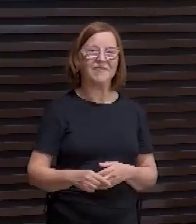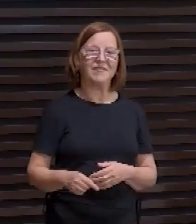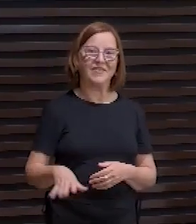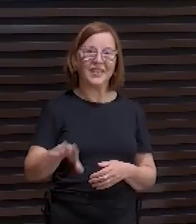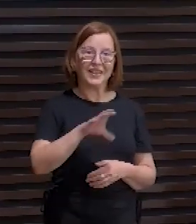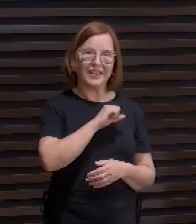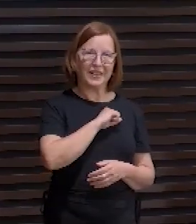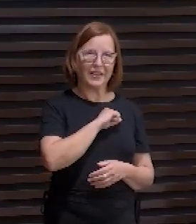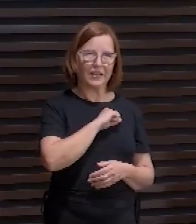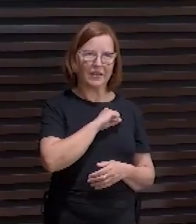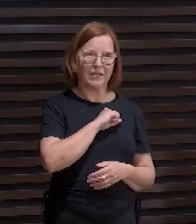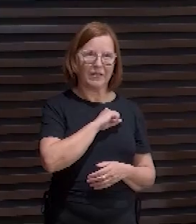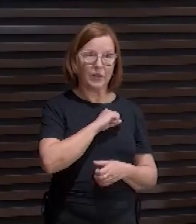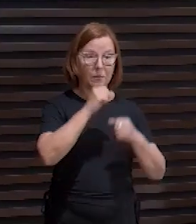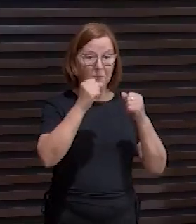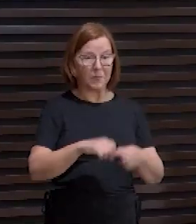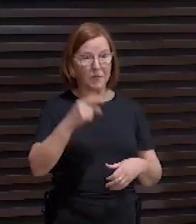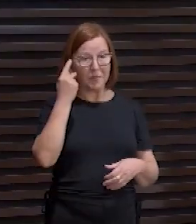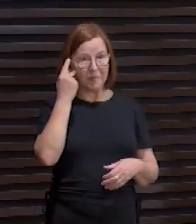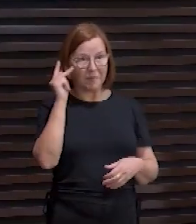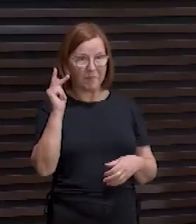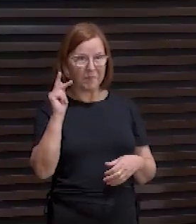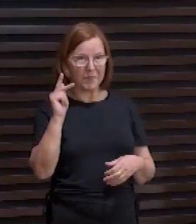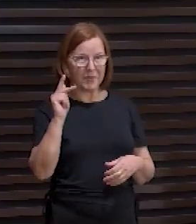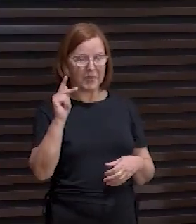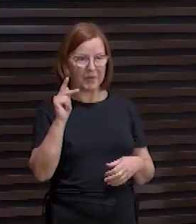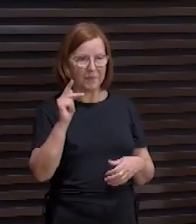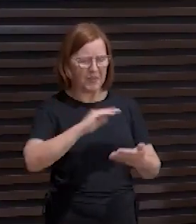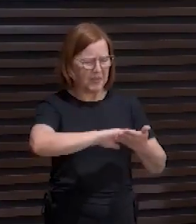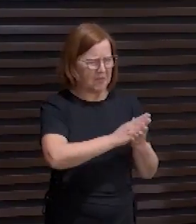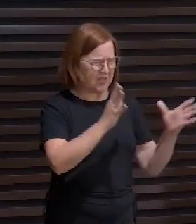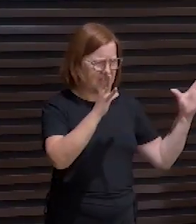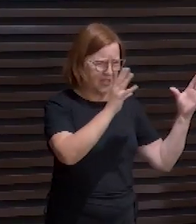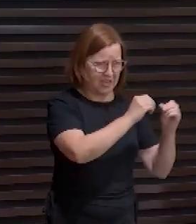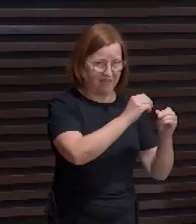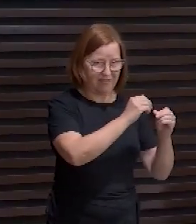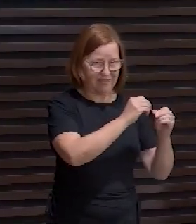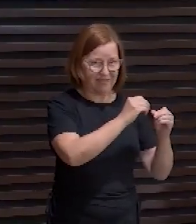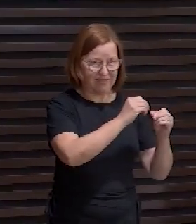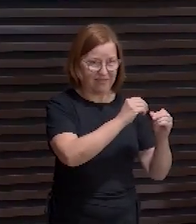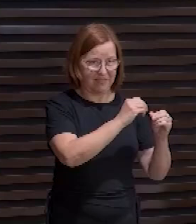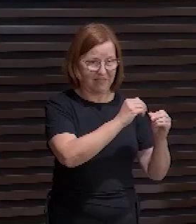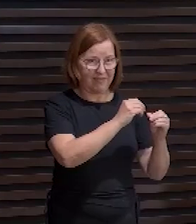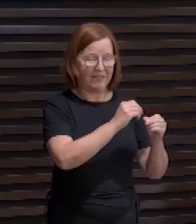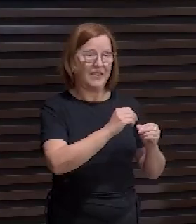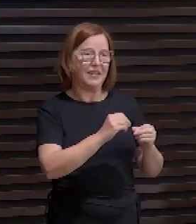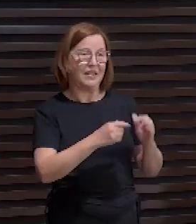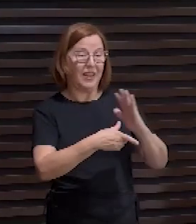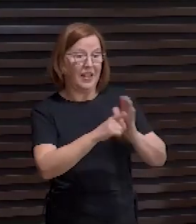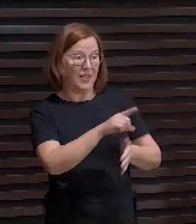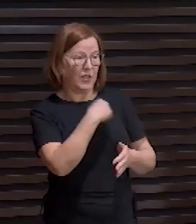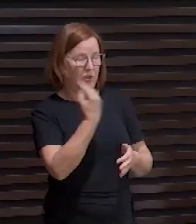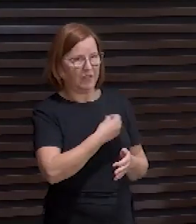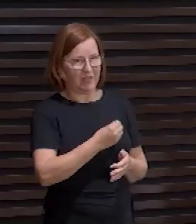amor capaz de romper completamente as trevas que imperavam nas nossas vidas. Mortos em delitos